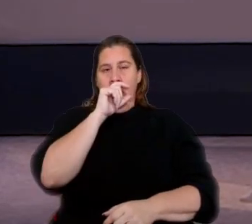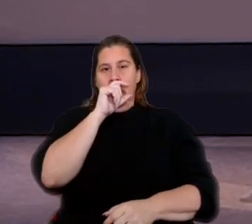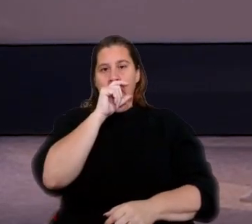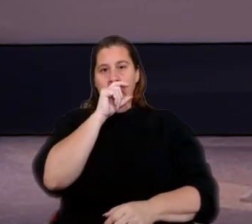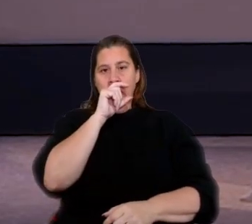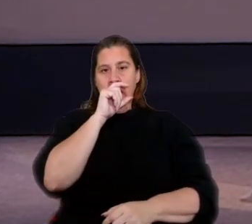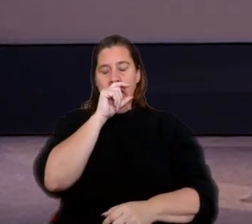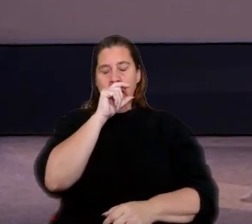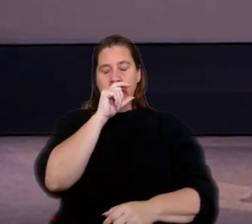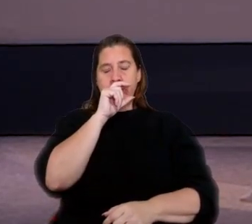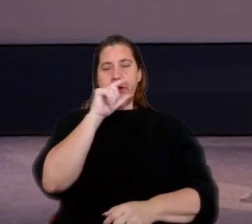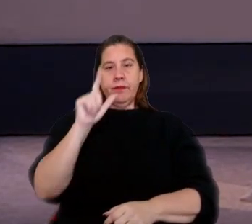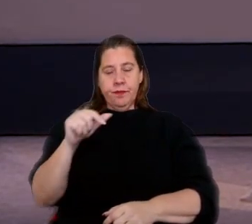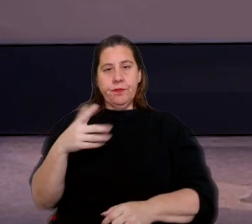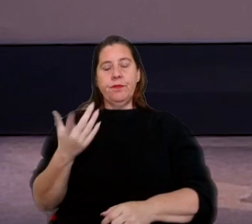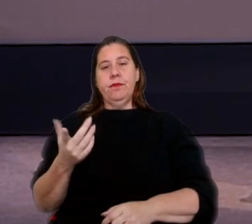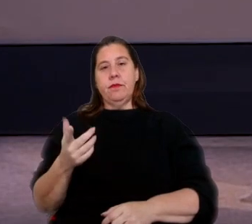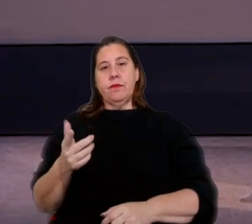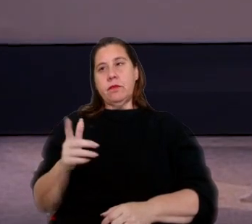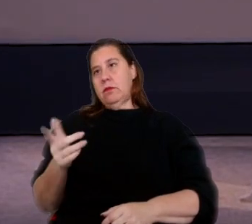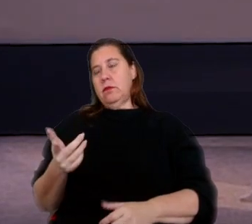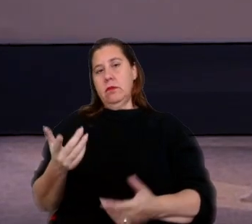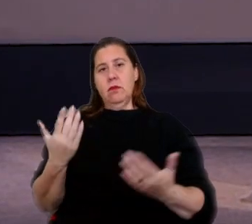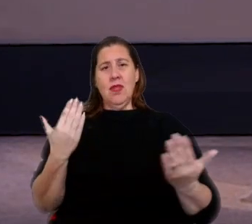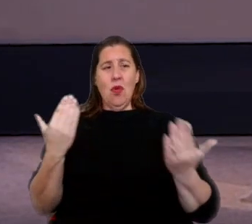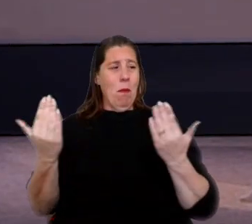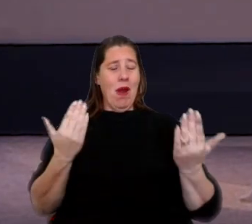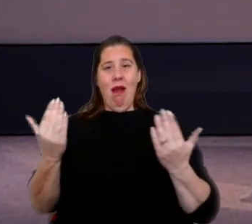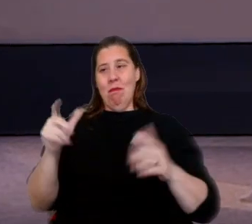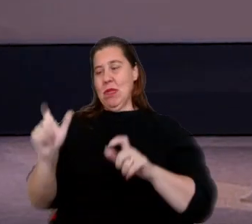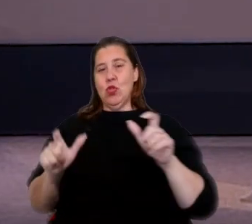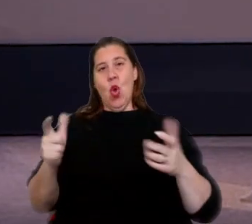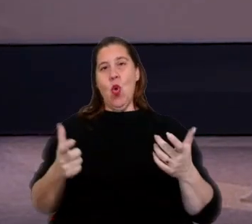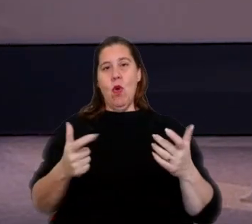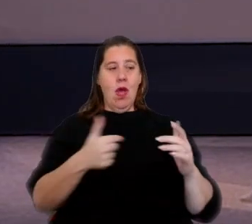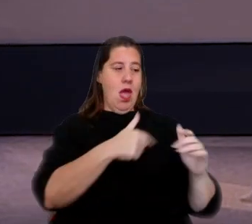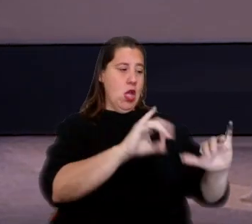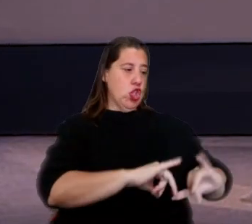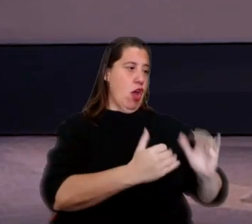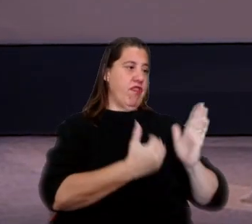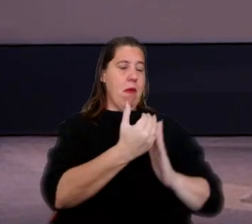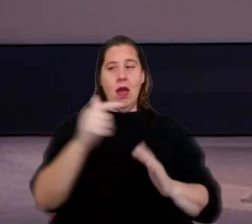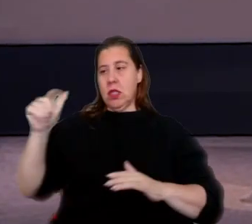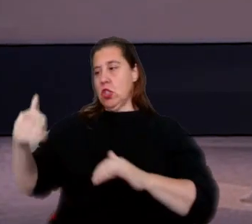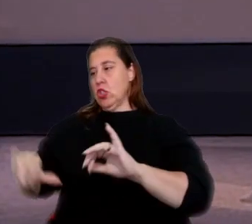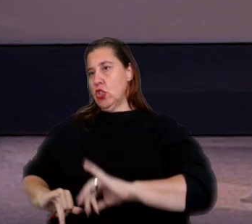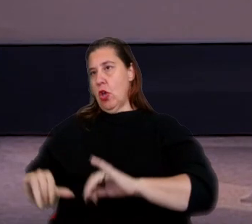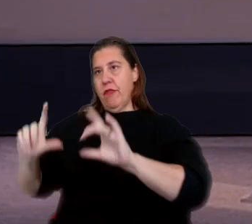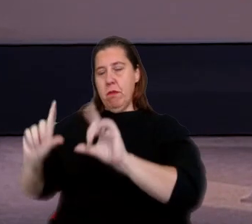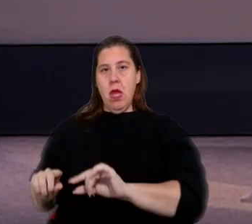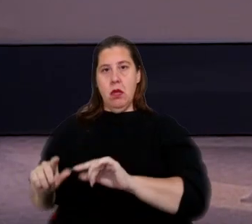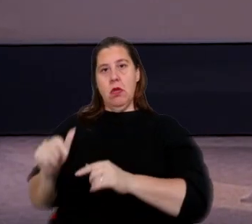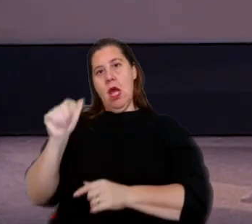ou muito mais tardiamente. Acho que é um discurso que não leva a lugar nenhum ficar comparando quem sofre mais, quem sofre menos. E sobre as